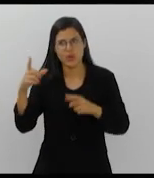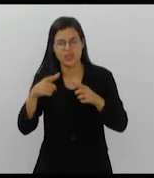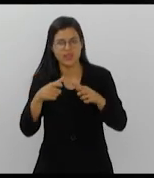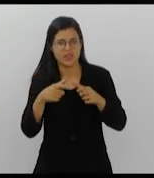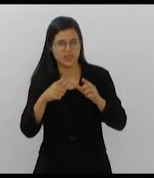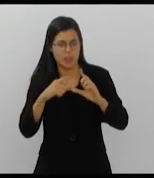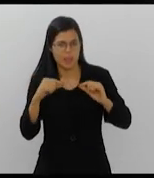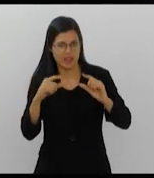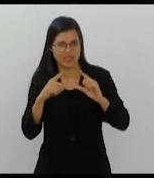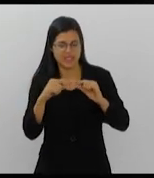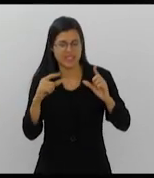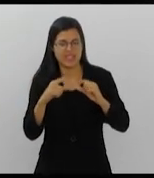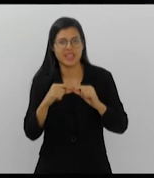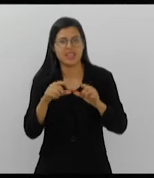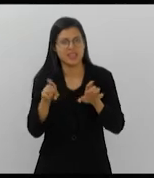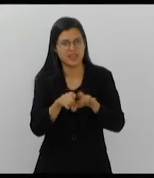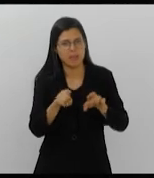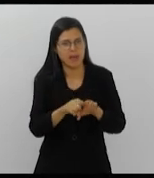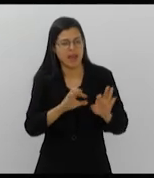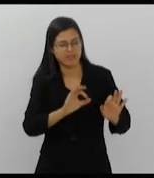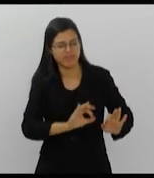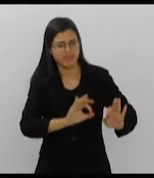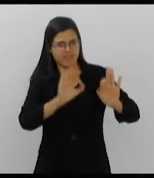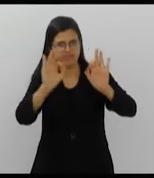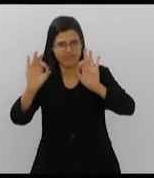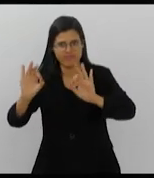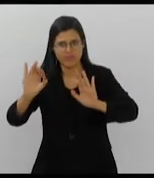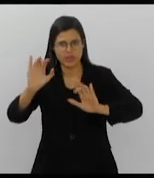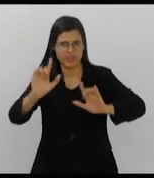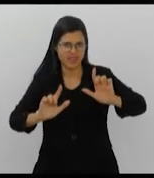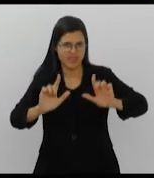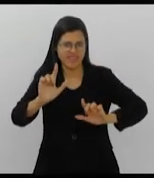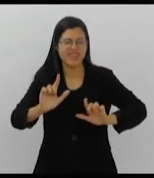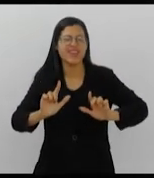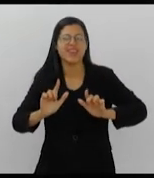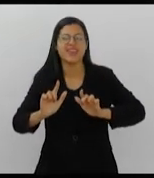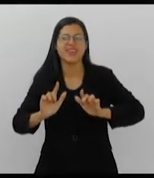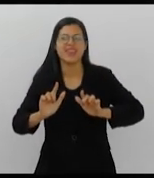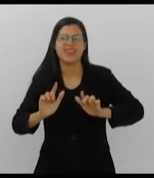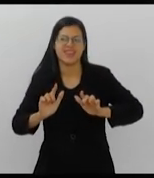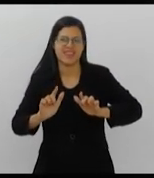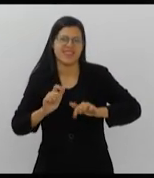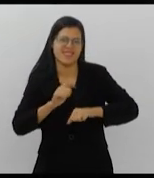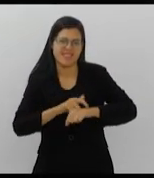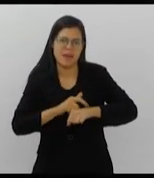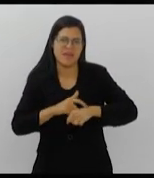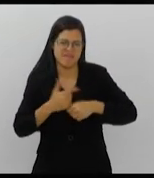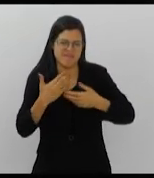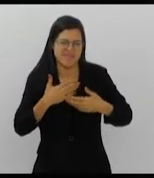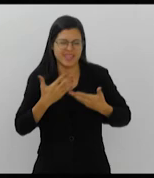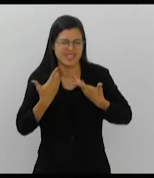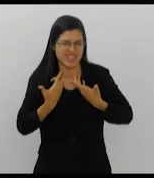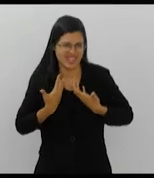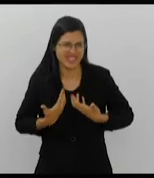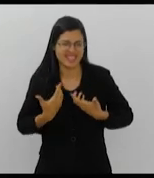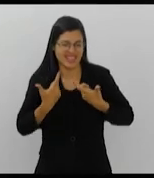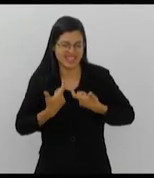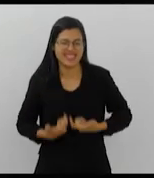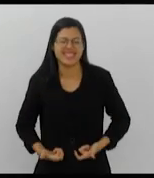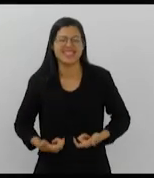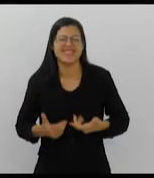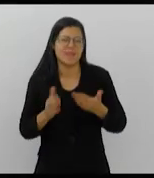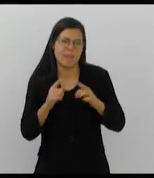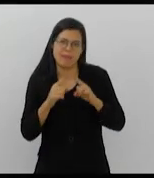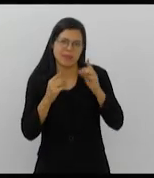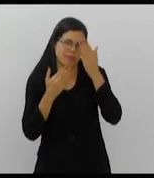TV e tomaram um pouquinho do tempo com a minha chatice. Muito obrigado e agradeço mais uma vez